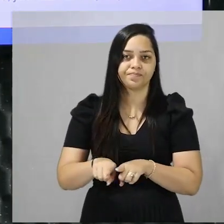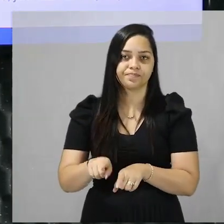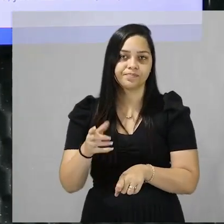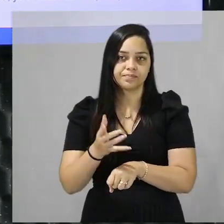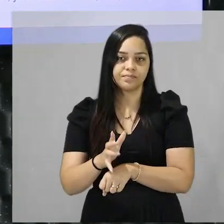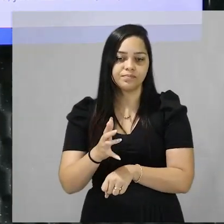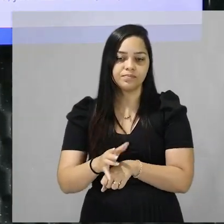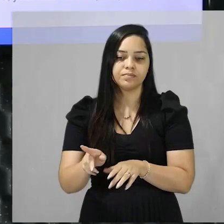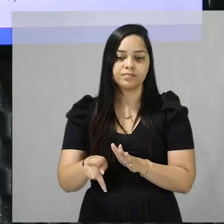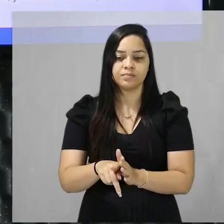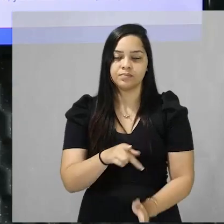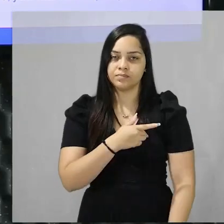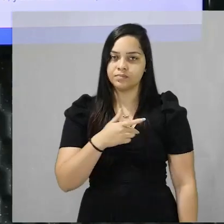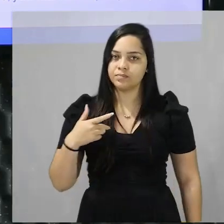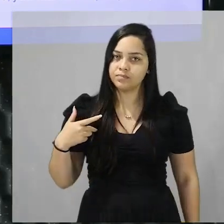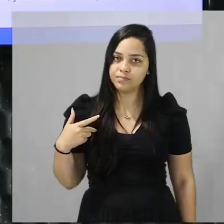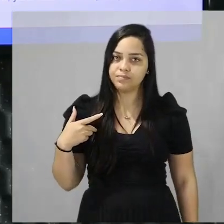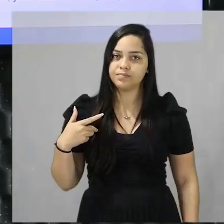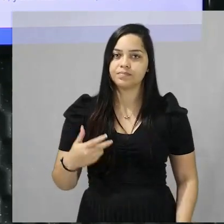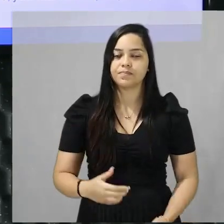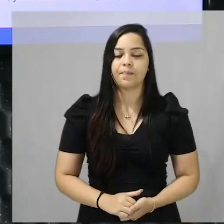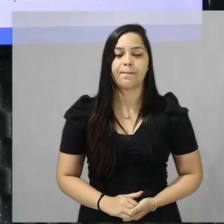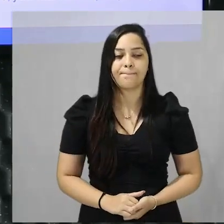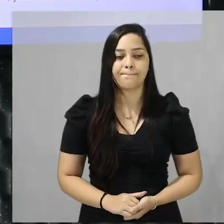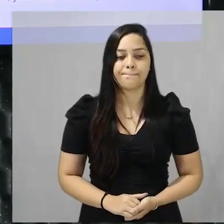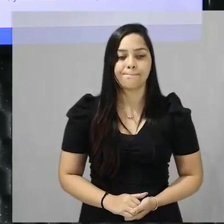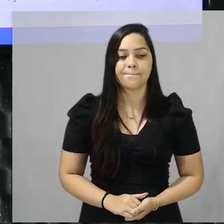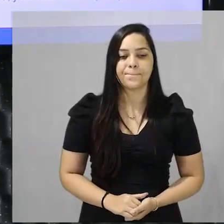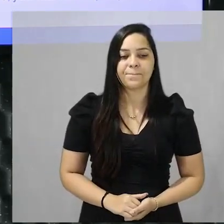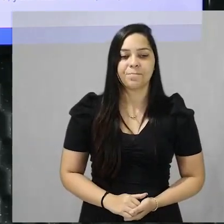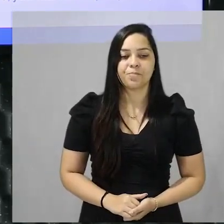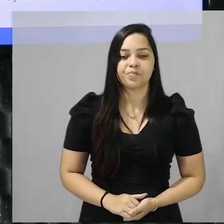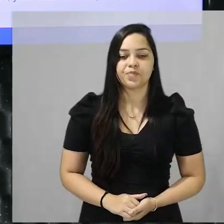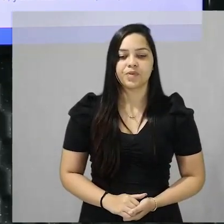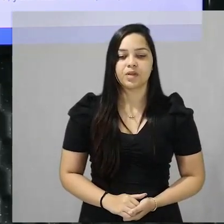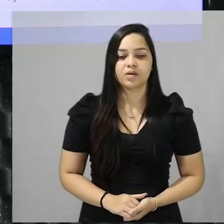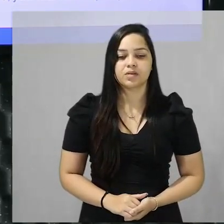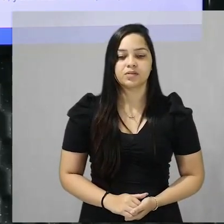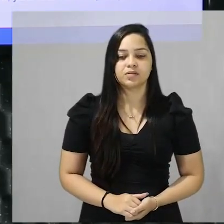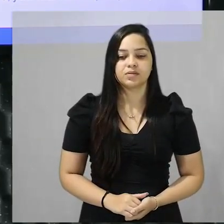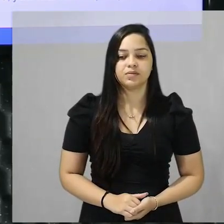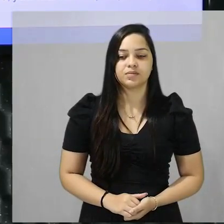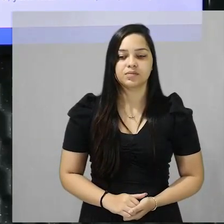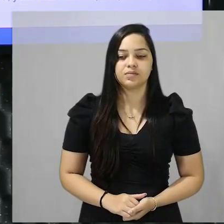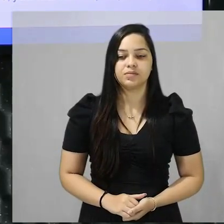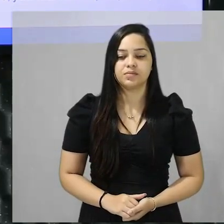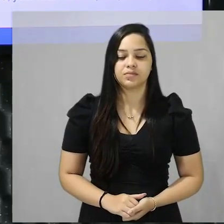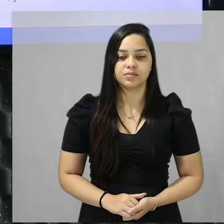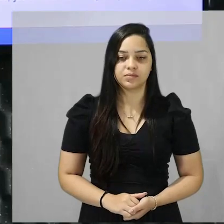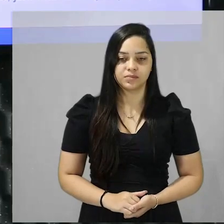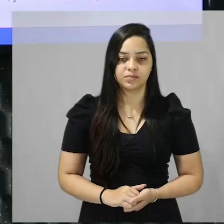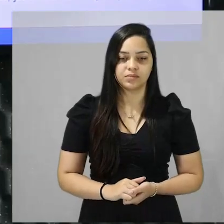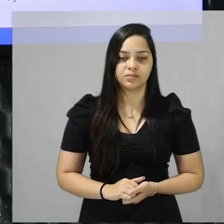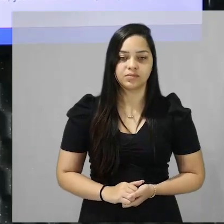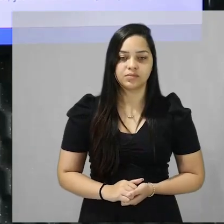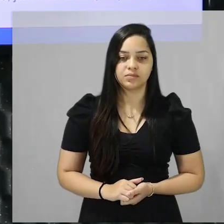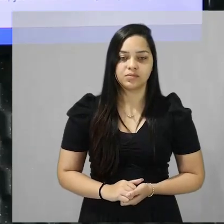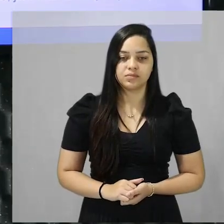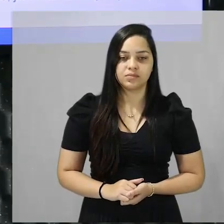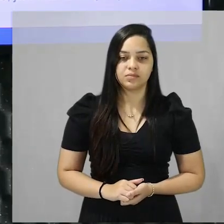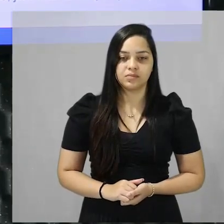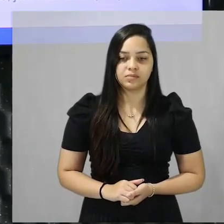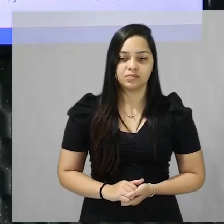assistência médica, ok? O pluralismo político e o bem-estar como valor de uma sociedade